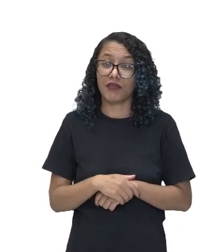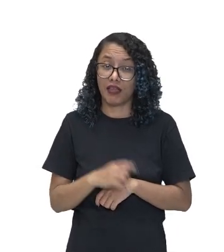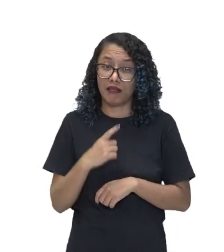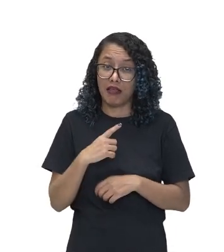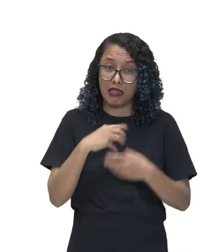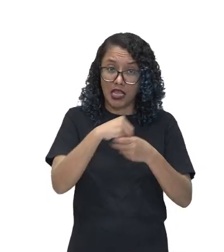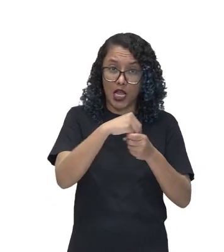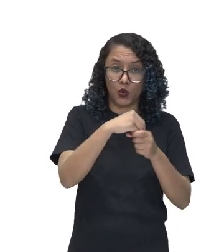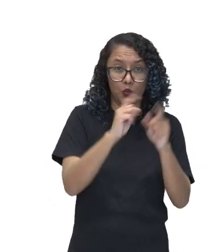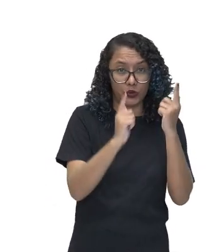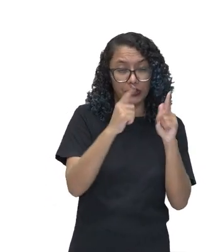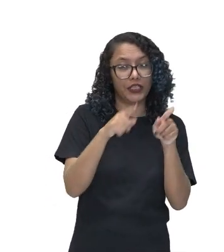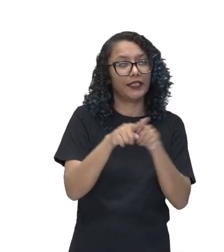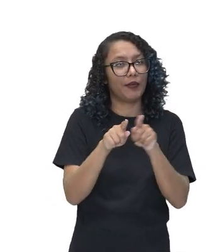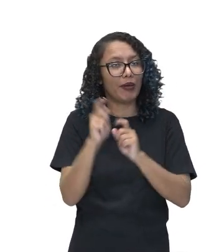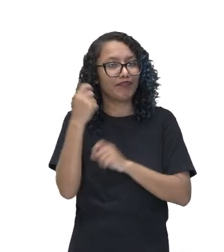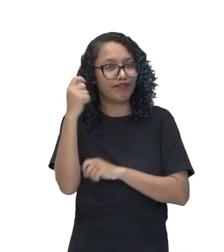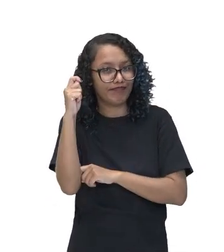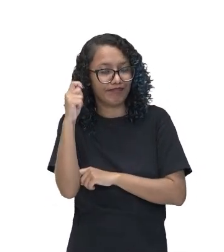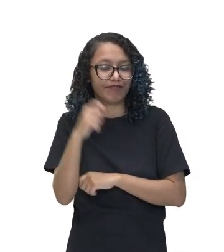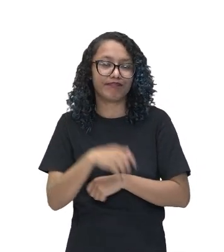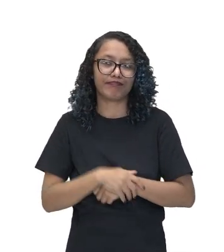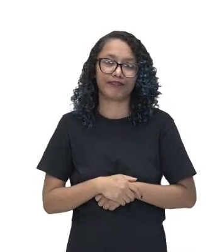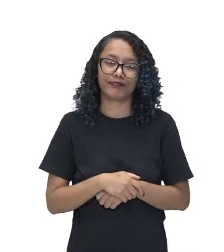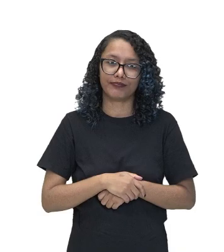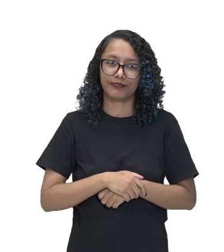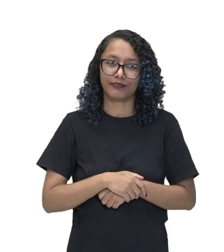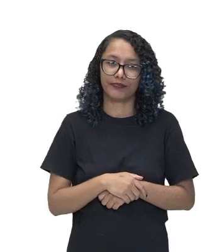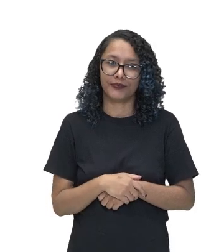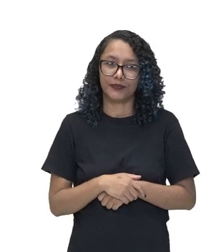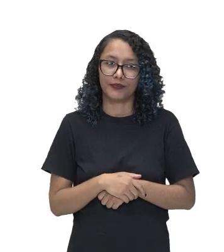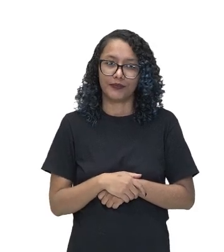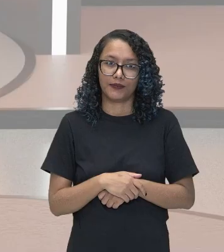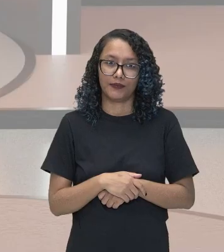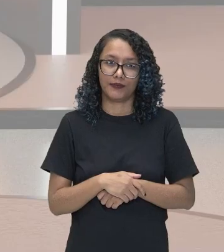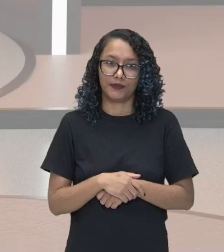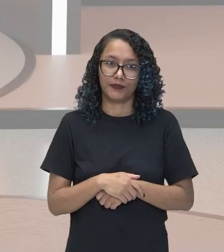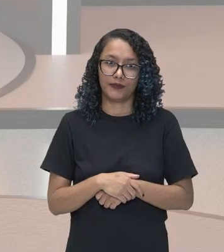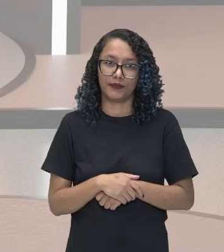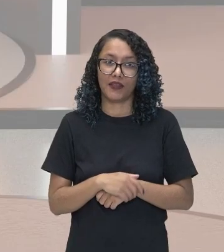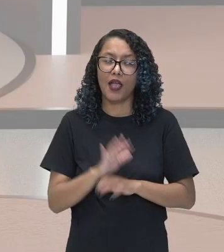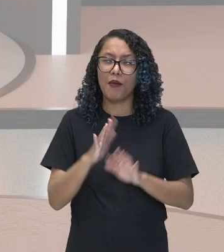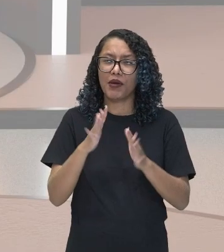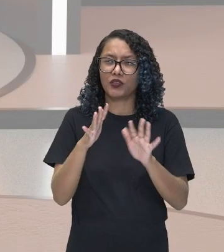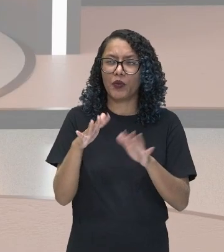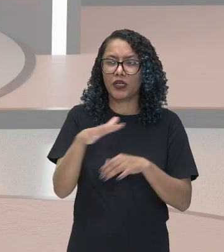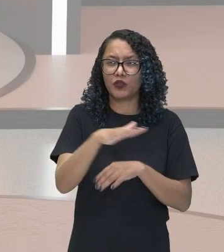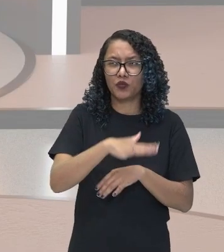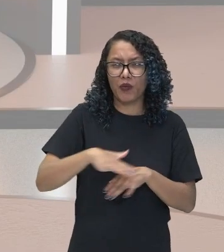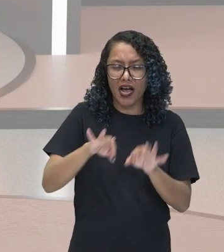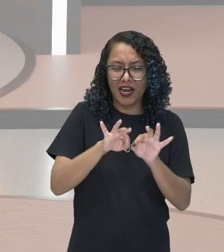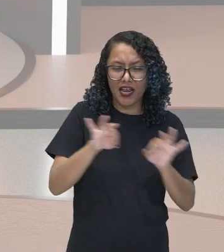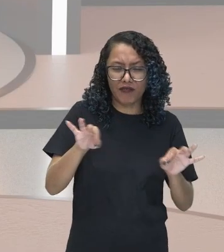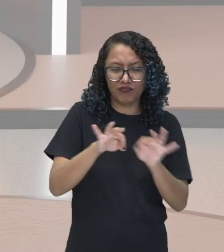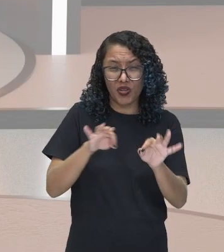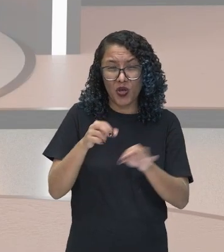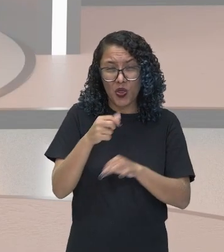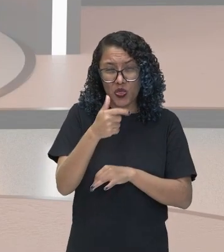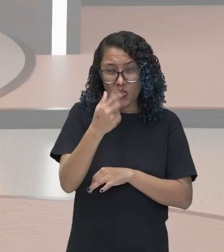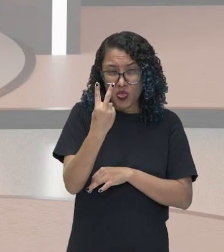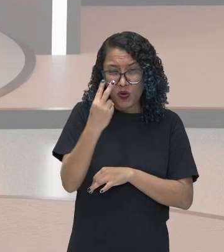também pela Argentina. Então, a Patagônia, ela compreende uma área de aproximadamente 2 milhões de